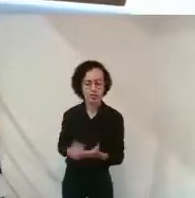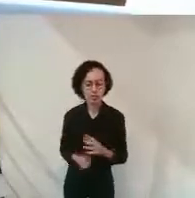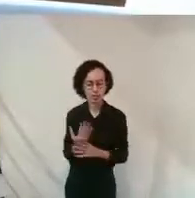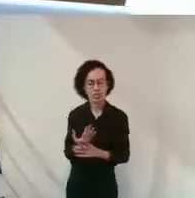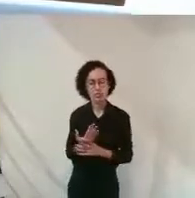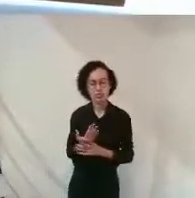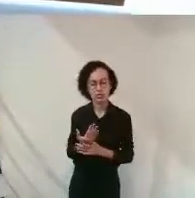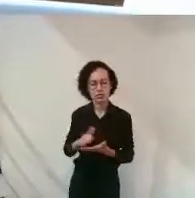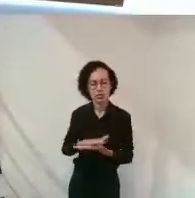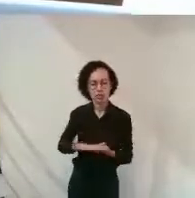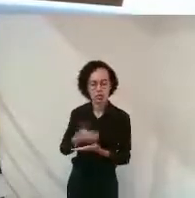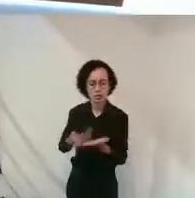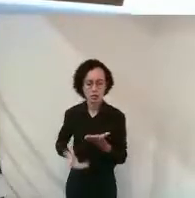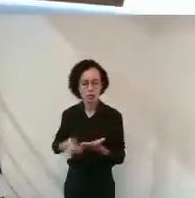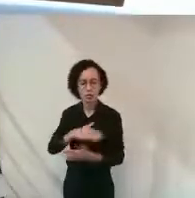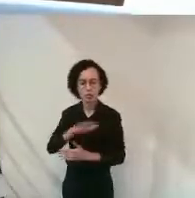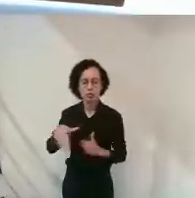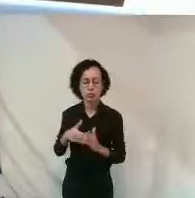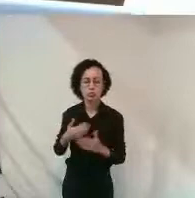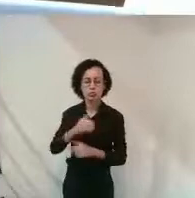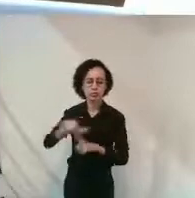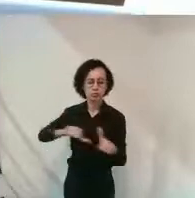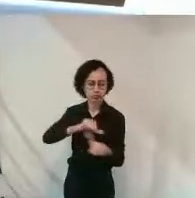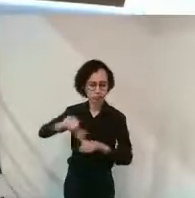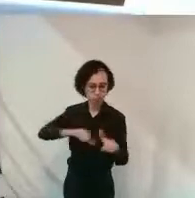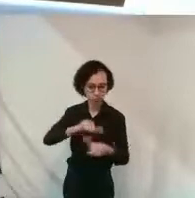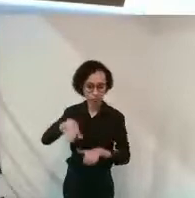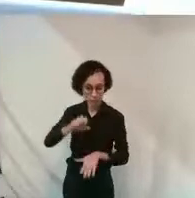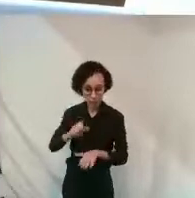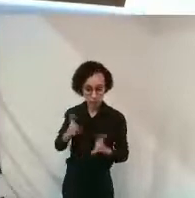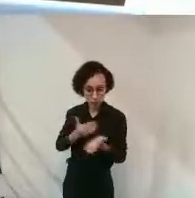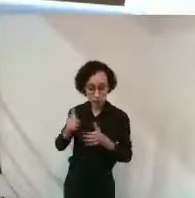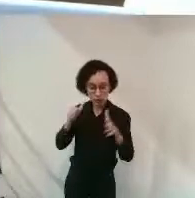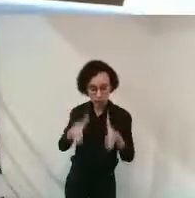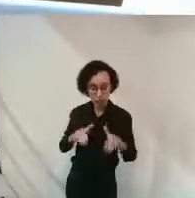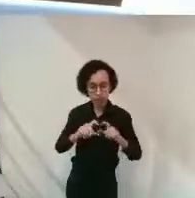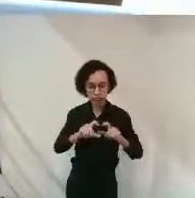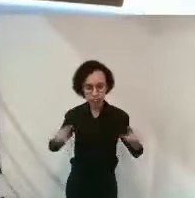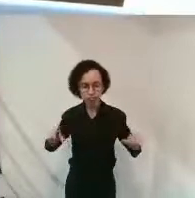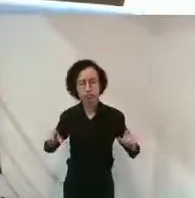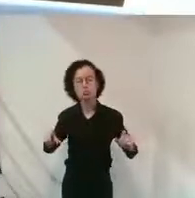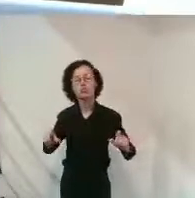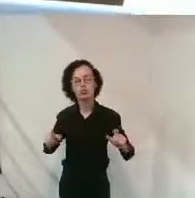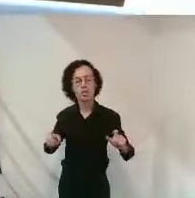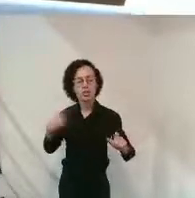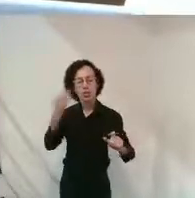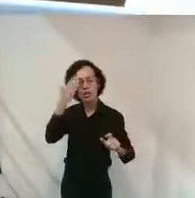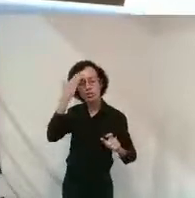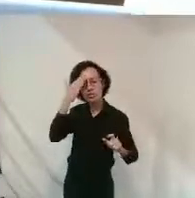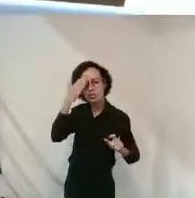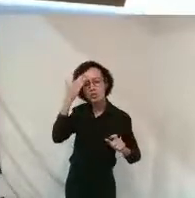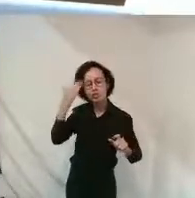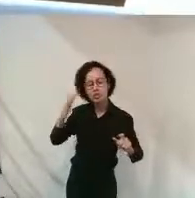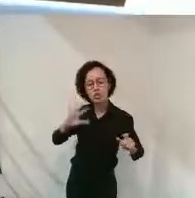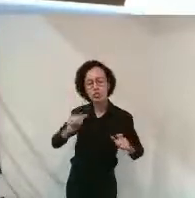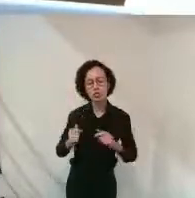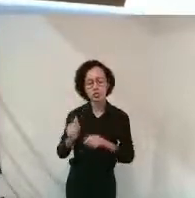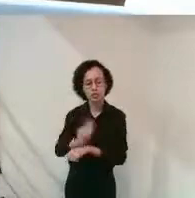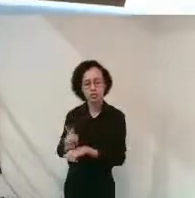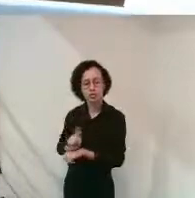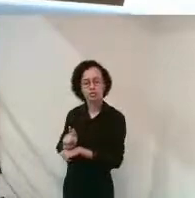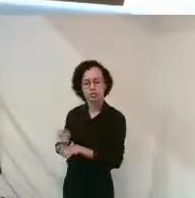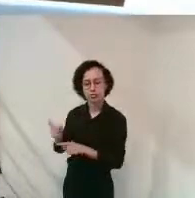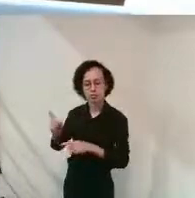tudo se transforma. Se a gente partir dessa lógica, né, nós entenderemos toda a gestão de resíduos